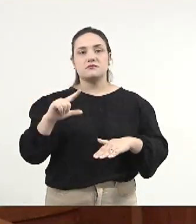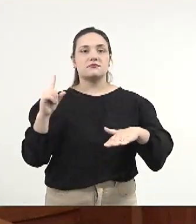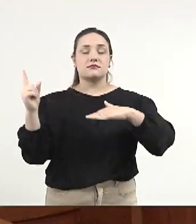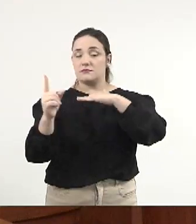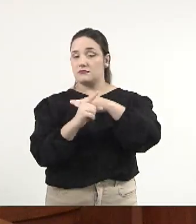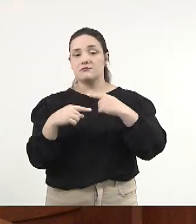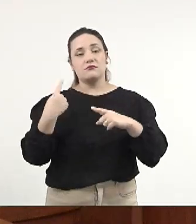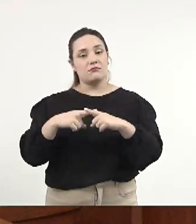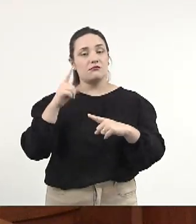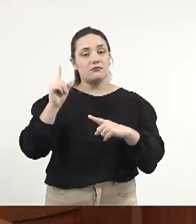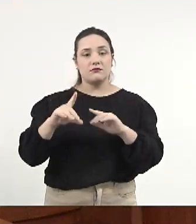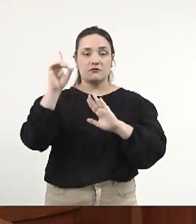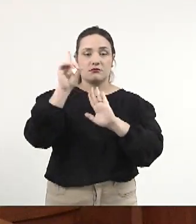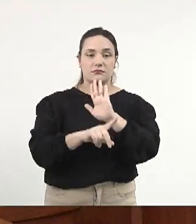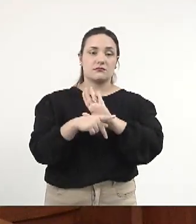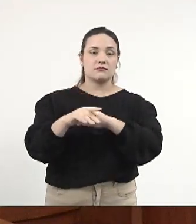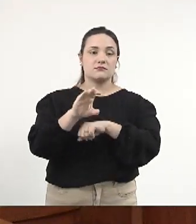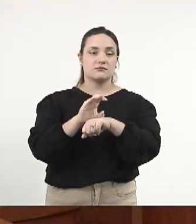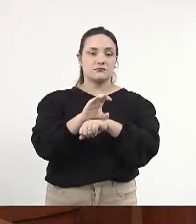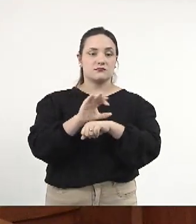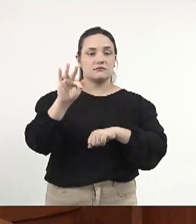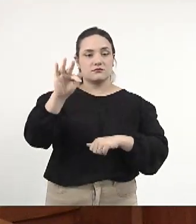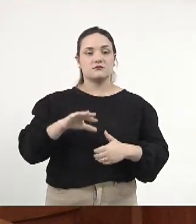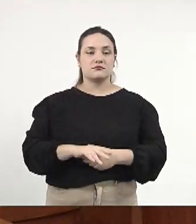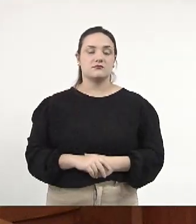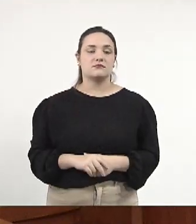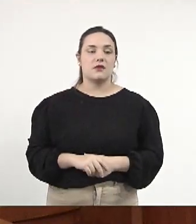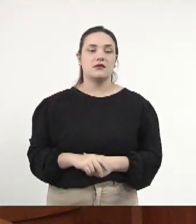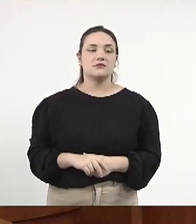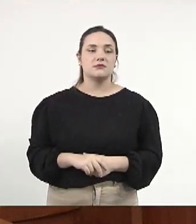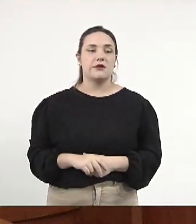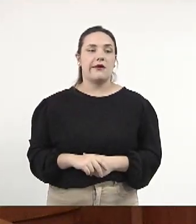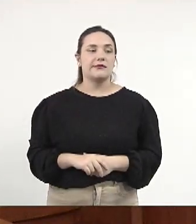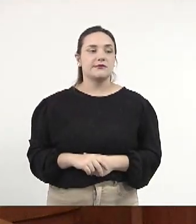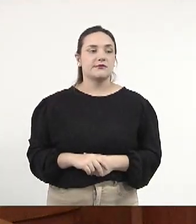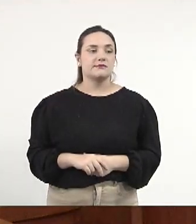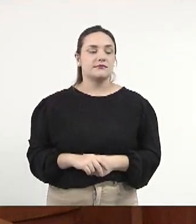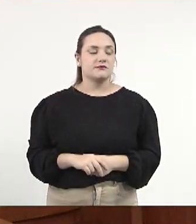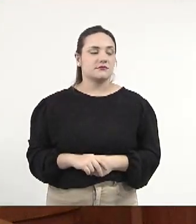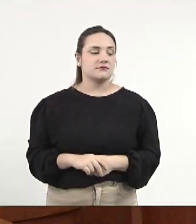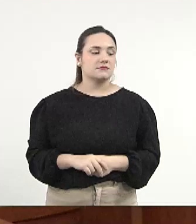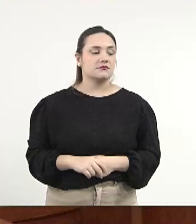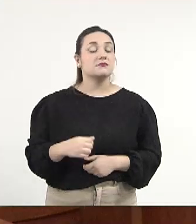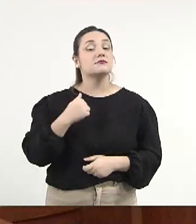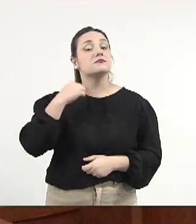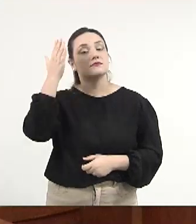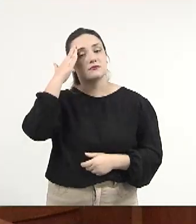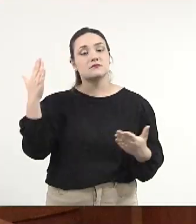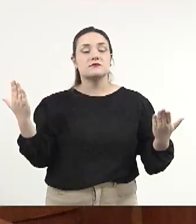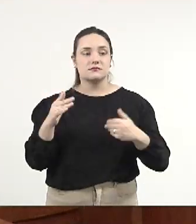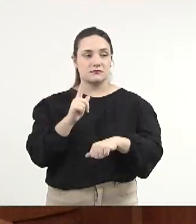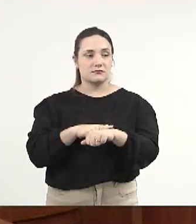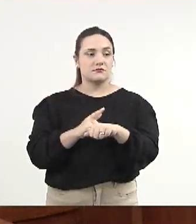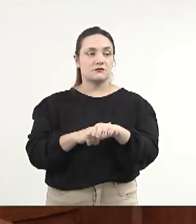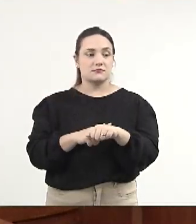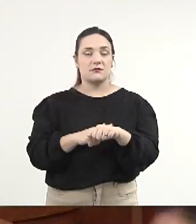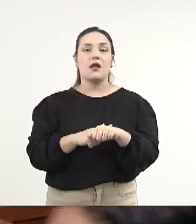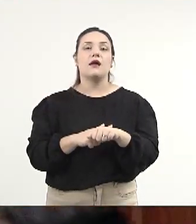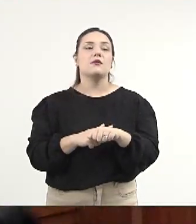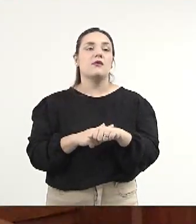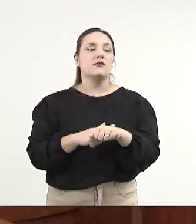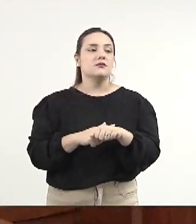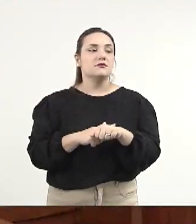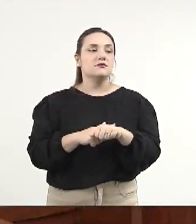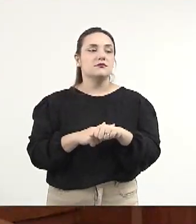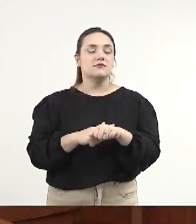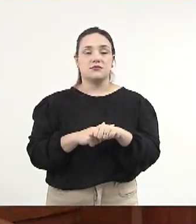que é um direito constitucional, né? Então, eu sei que agora na campanha eleitoral apresentam uma Campo Grande